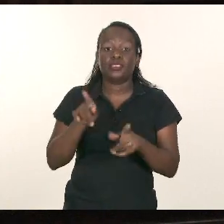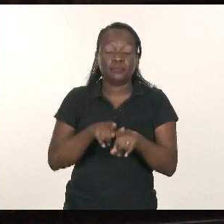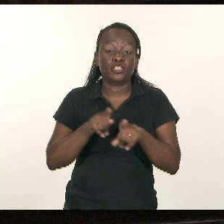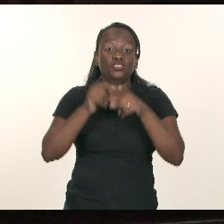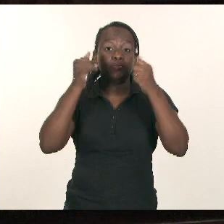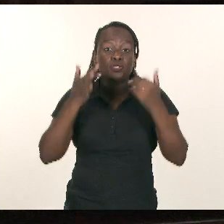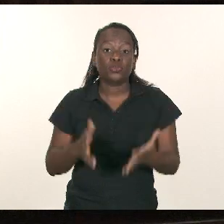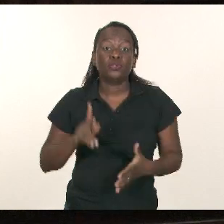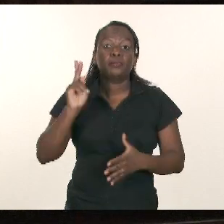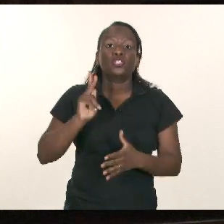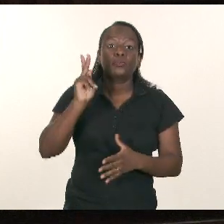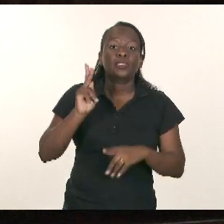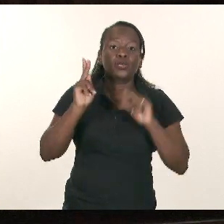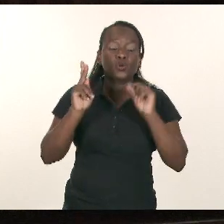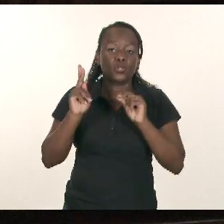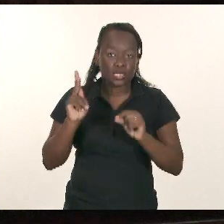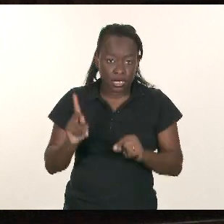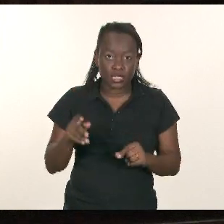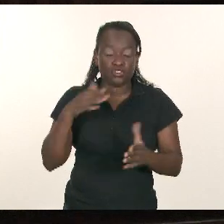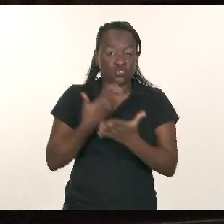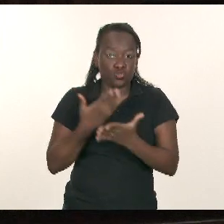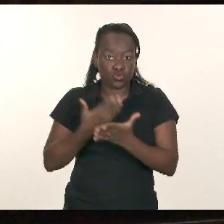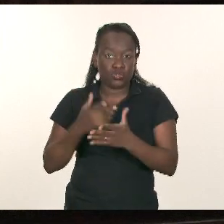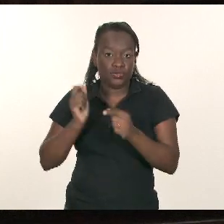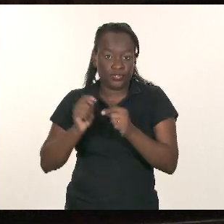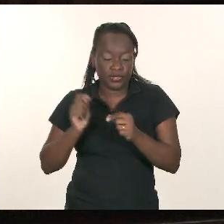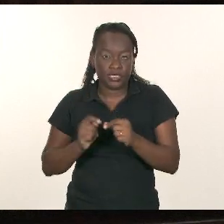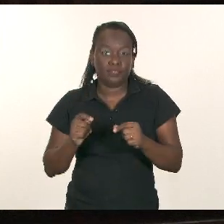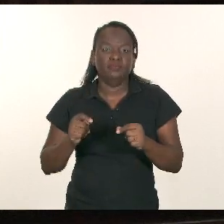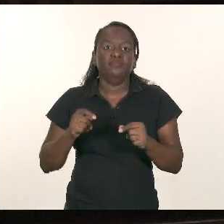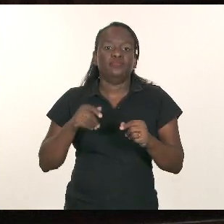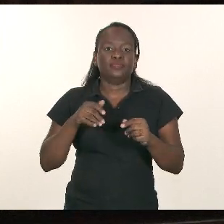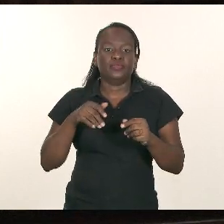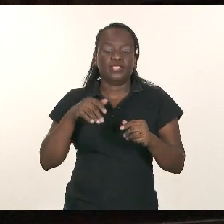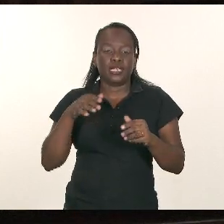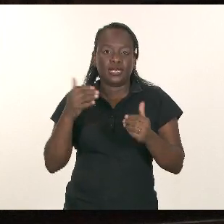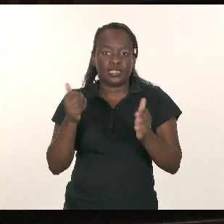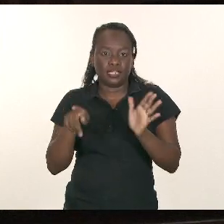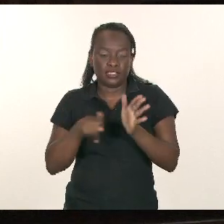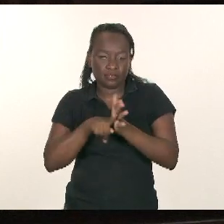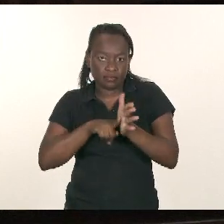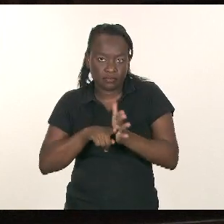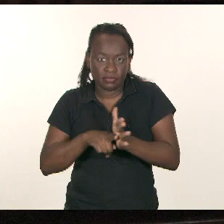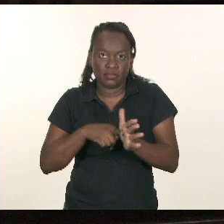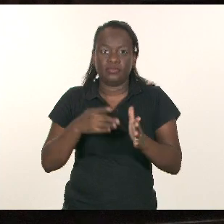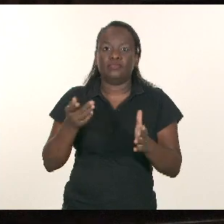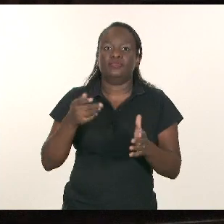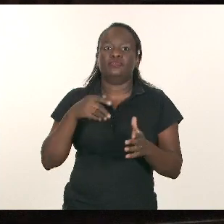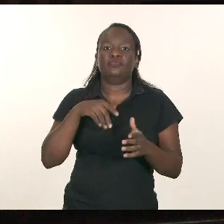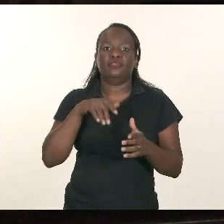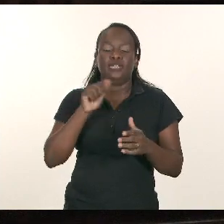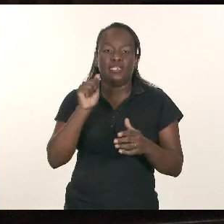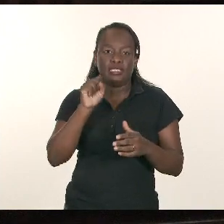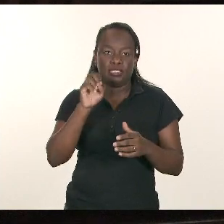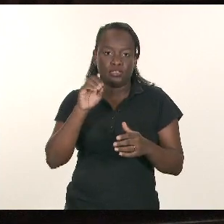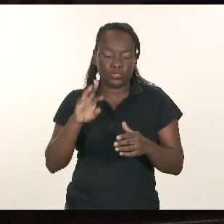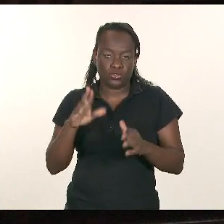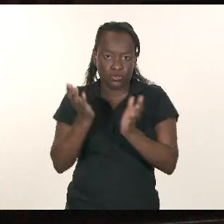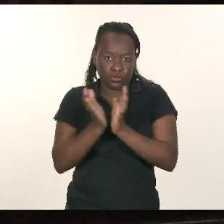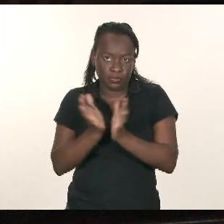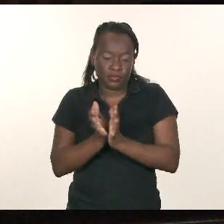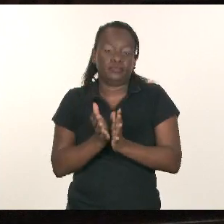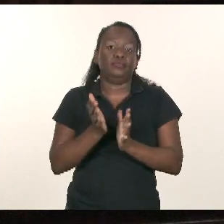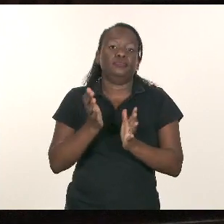exemplo, em relação à Petrobras, um estudo feito pela nossa própria assessoria fiscal, mostrando que